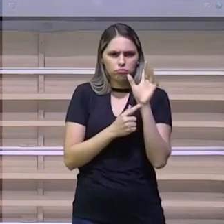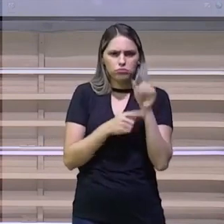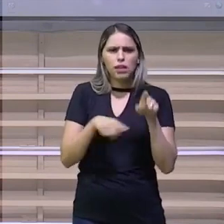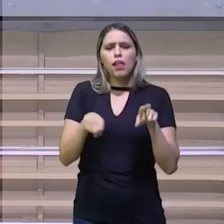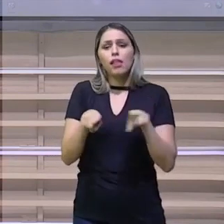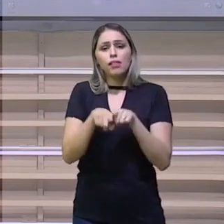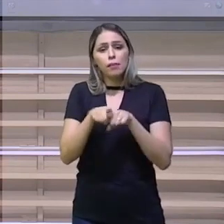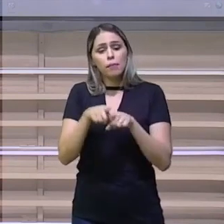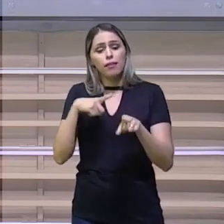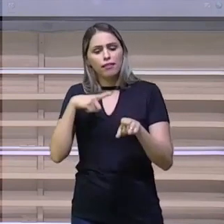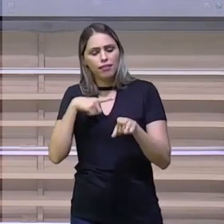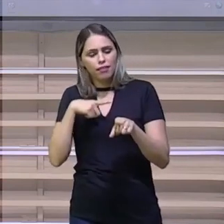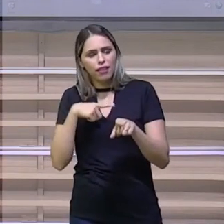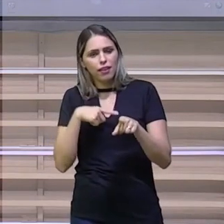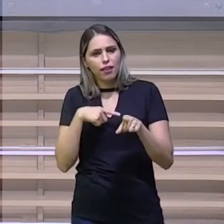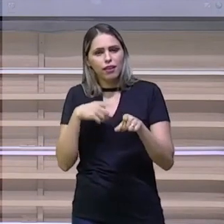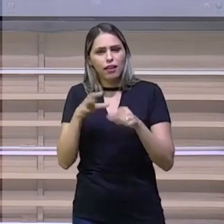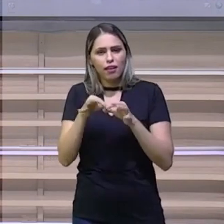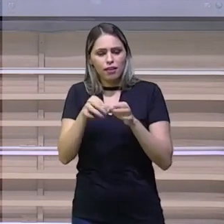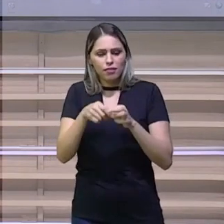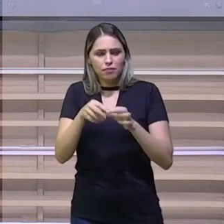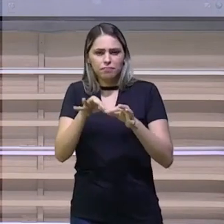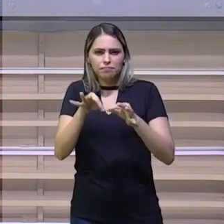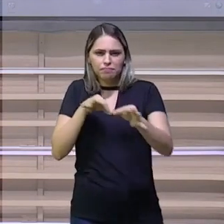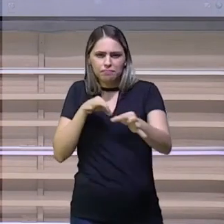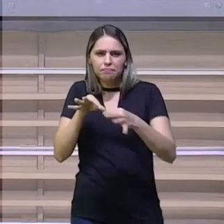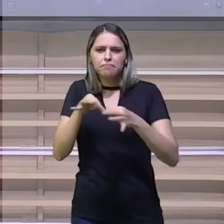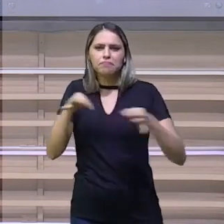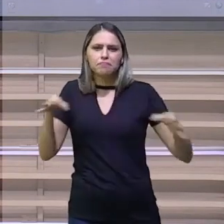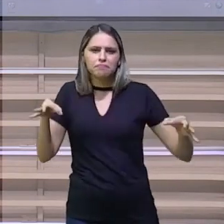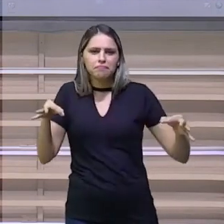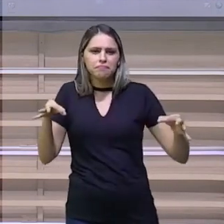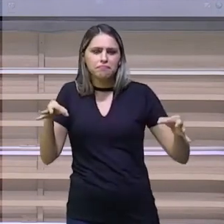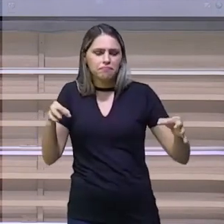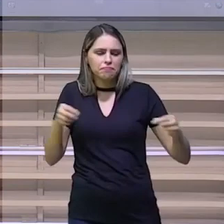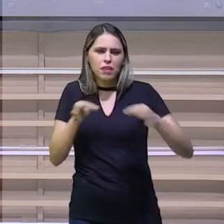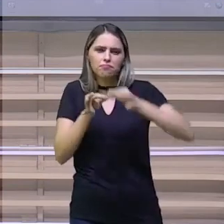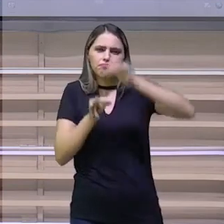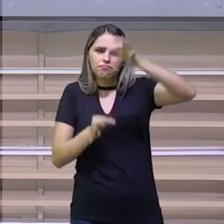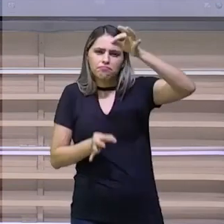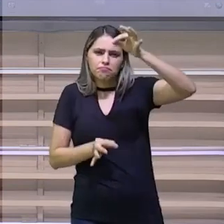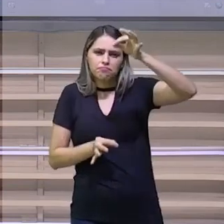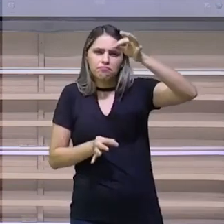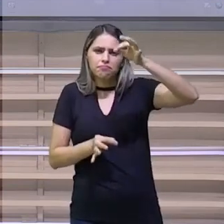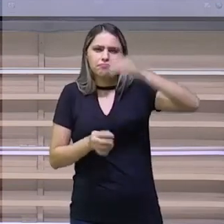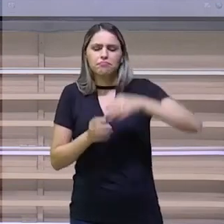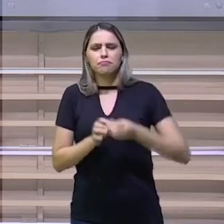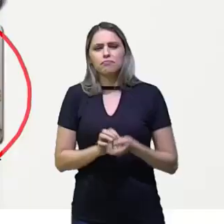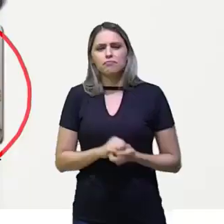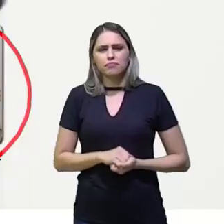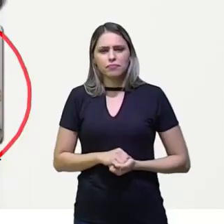instrumento padrão é a trena, é o metro, é a régua, é fita métrica.